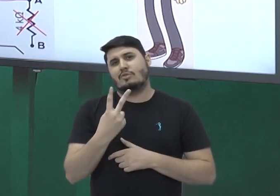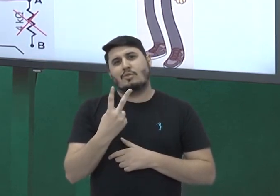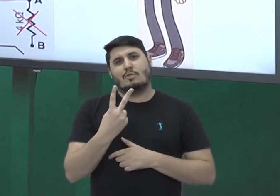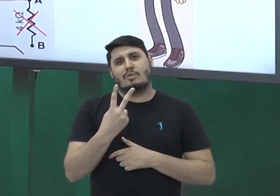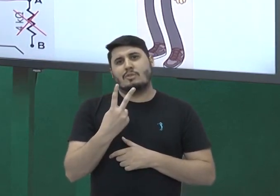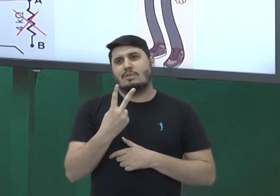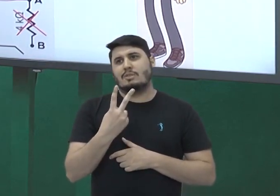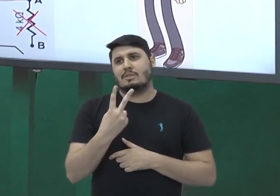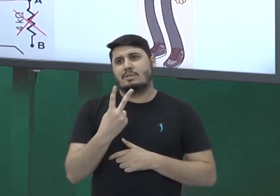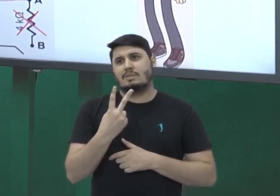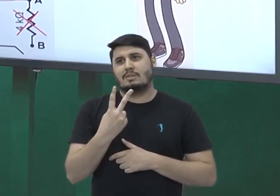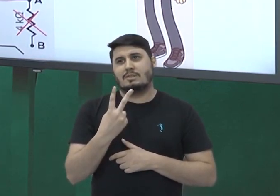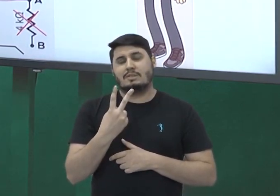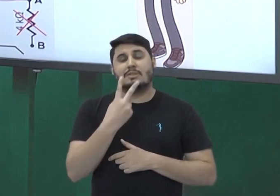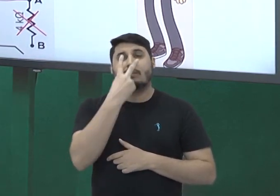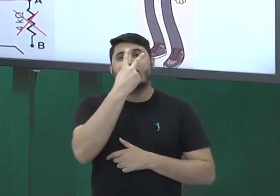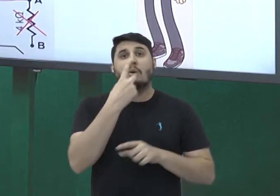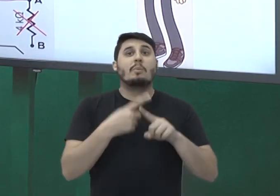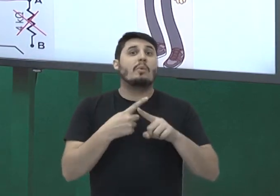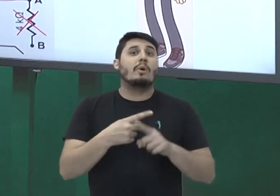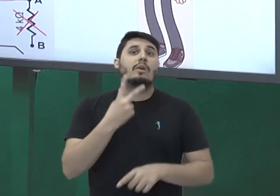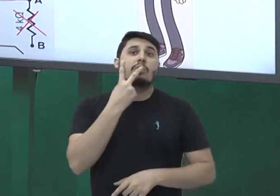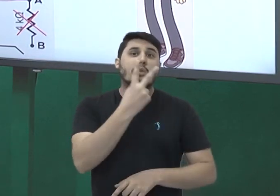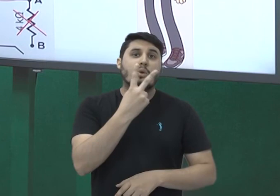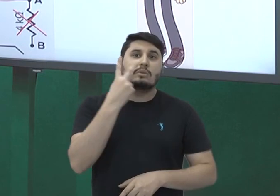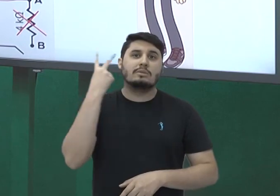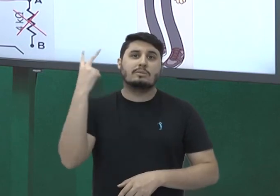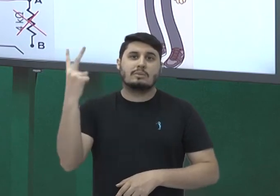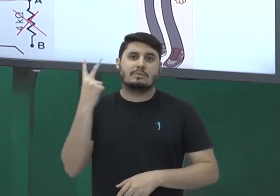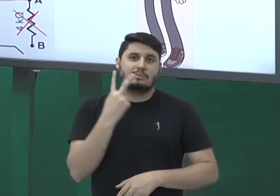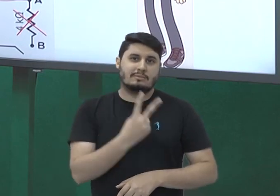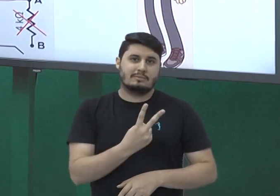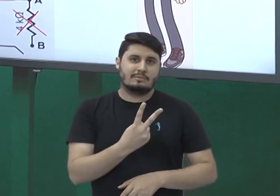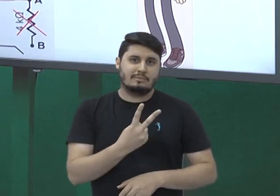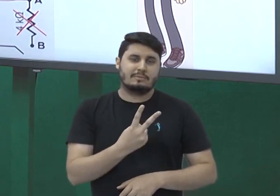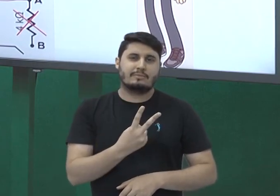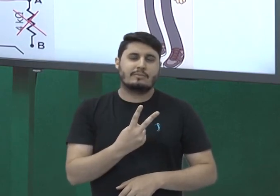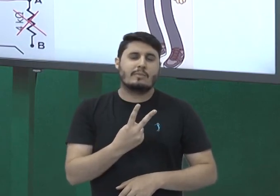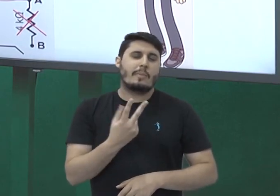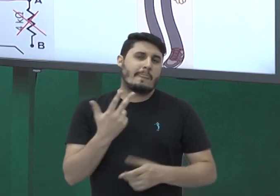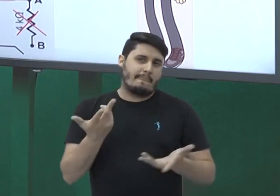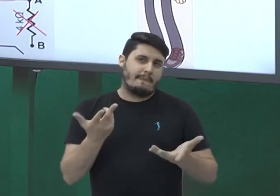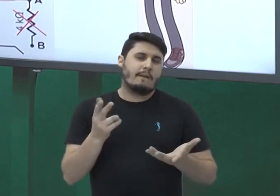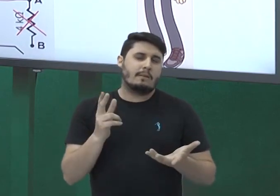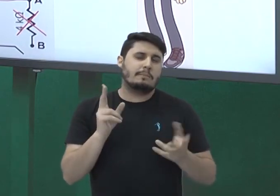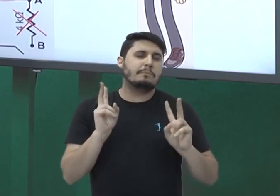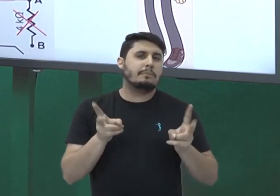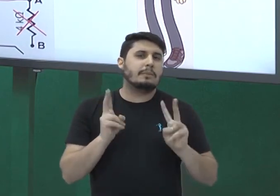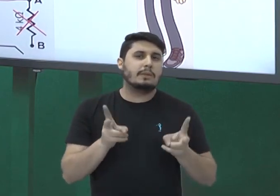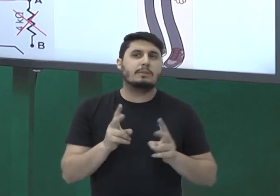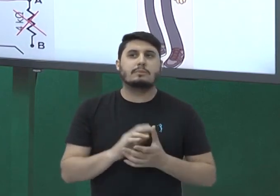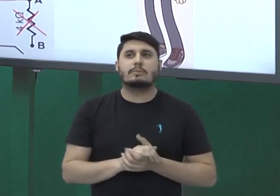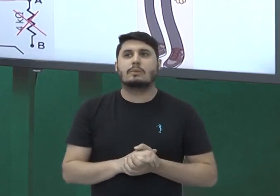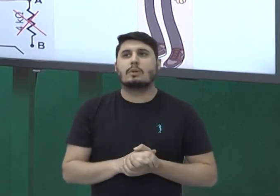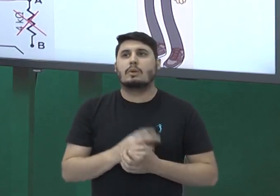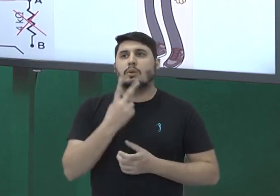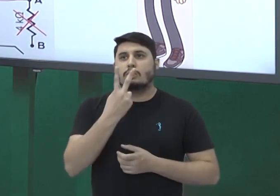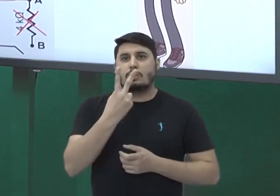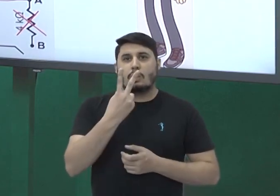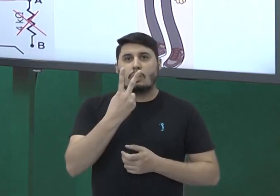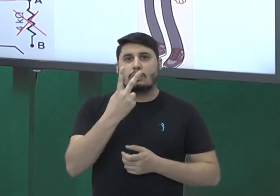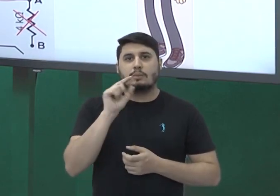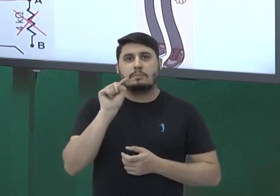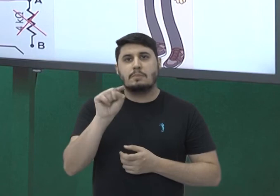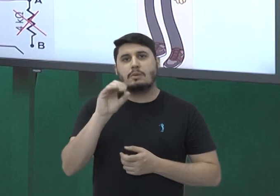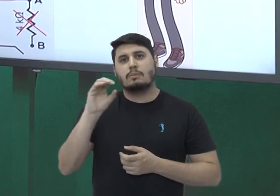cada um é de 4 quiloohms. Né? Então a unidade permanece a mesma, né? Ou seja, 2.000 ohms. Isso aqui é a letra grega